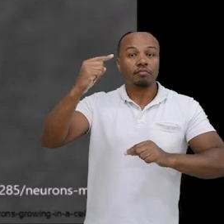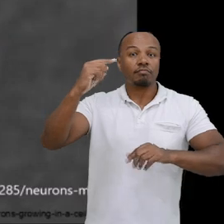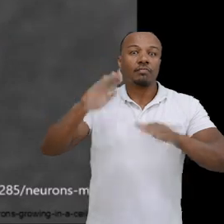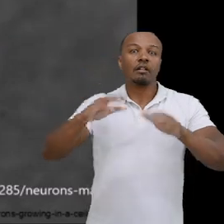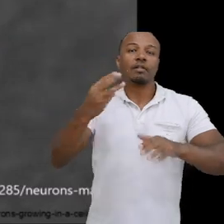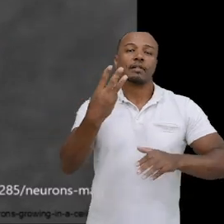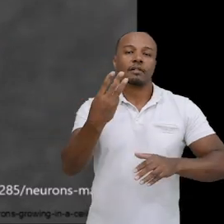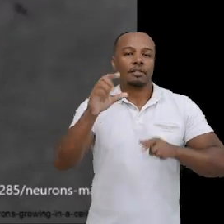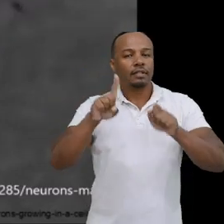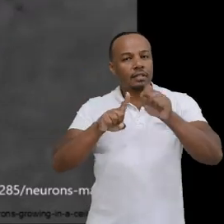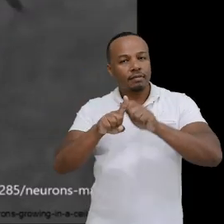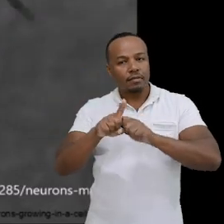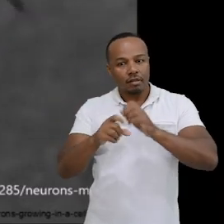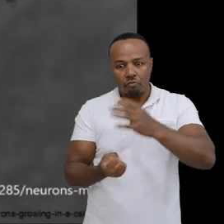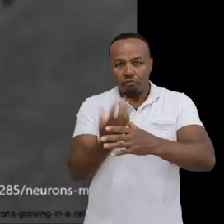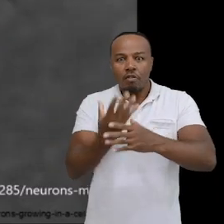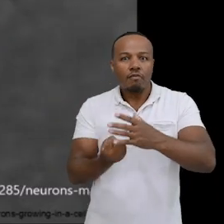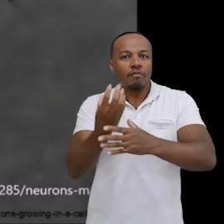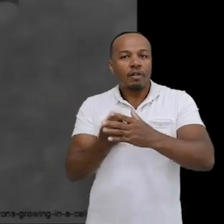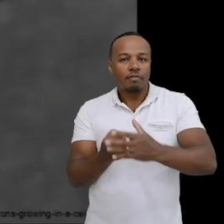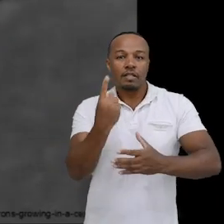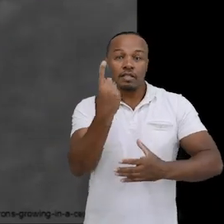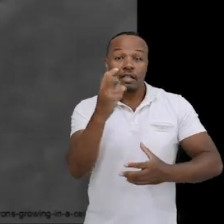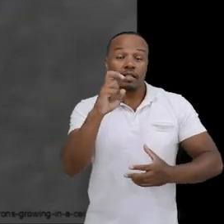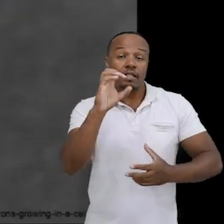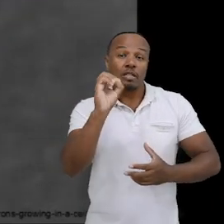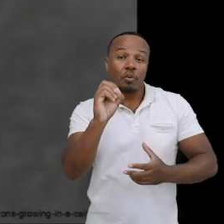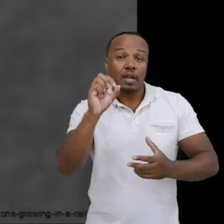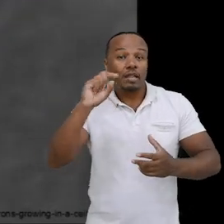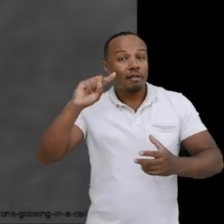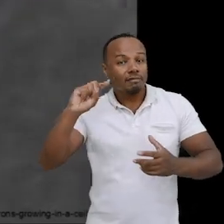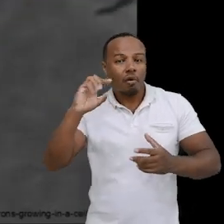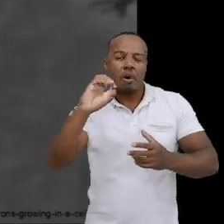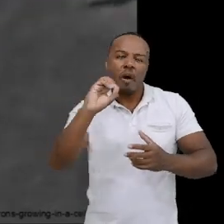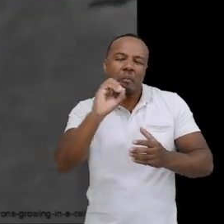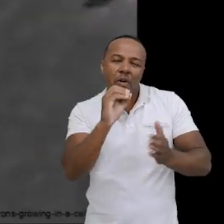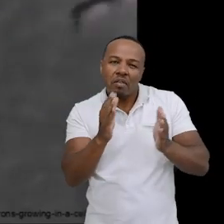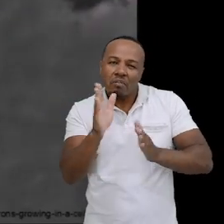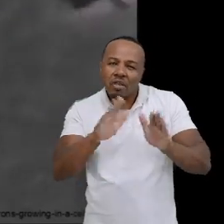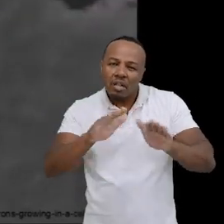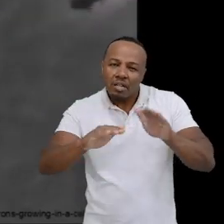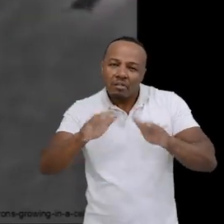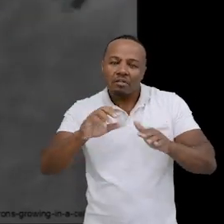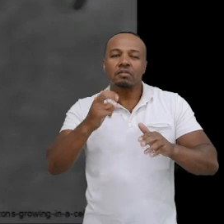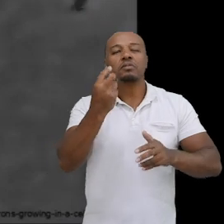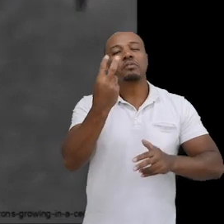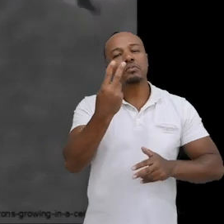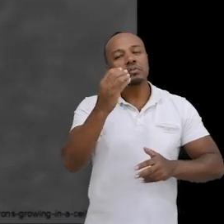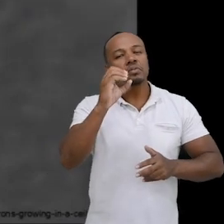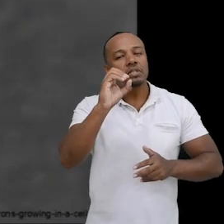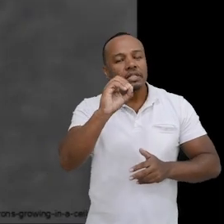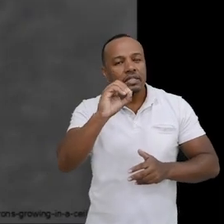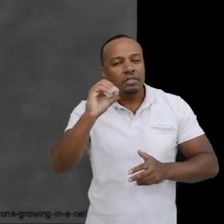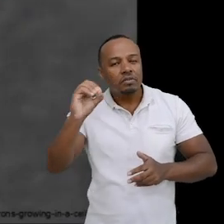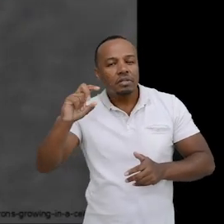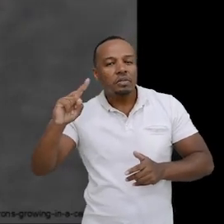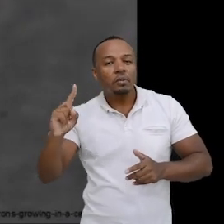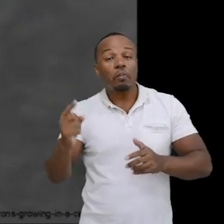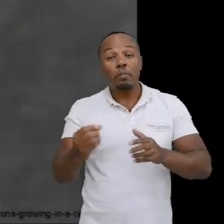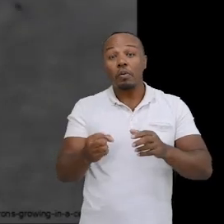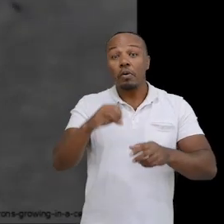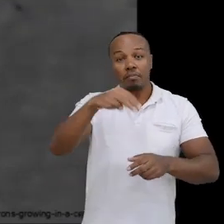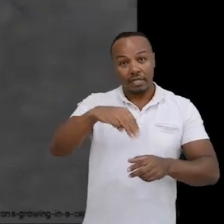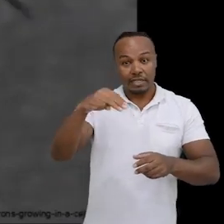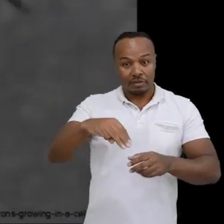3 meses, onde chega a produzir cerca de 150 a 200 mil por minuto, só para se ter uma ideia